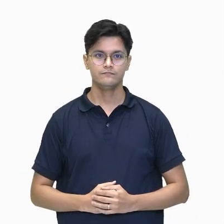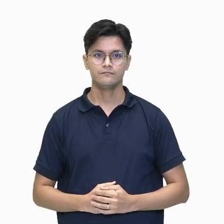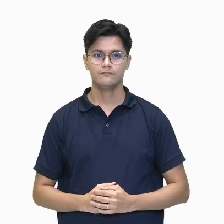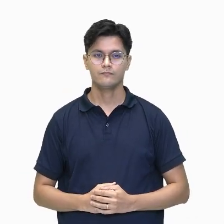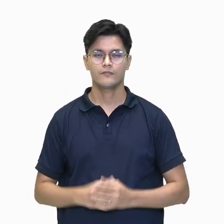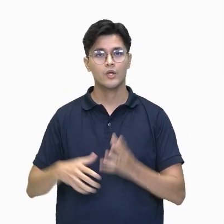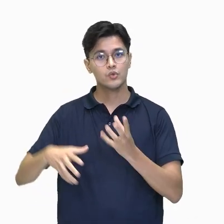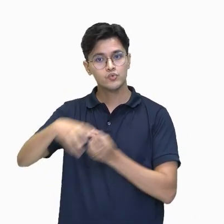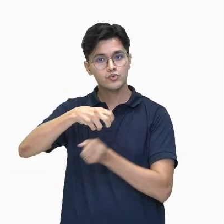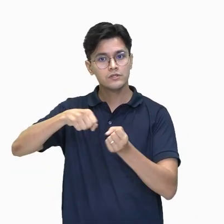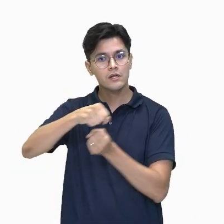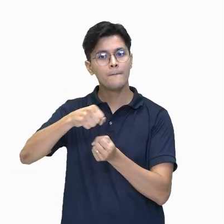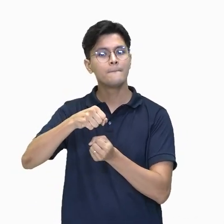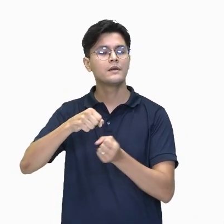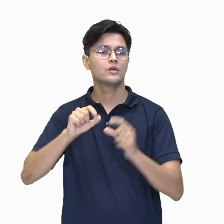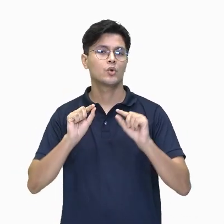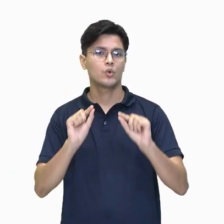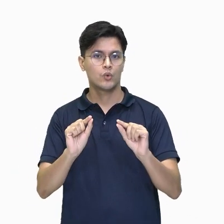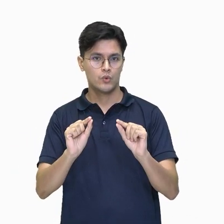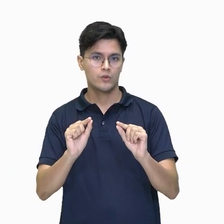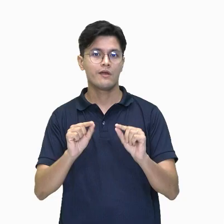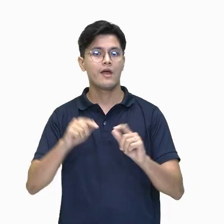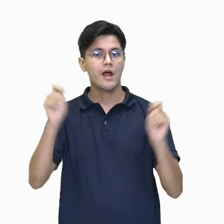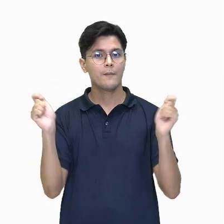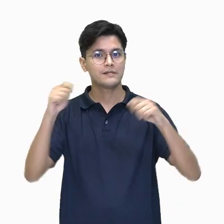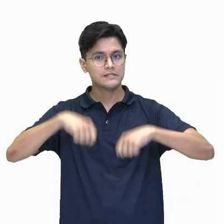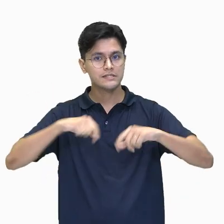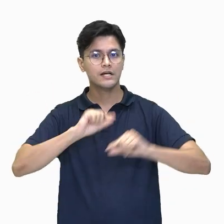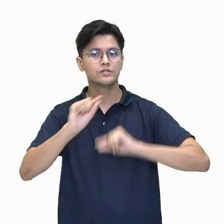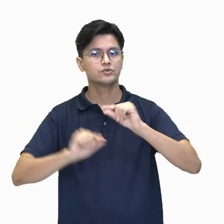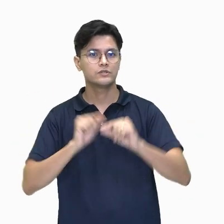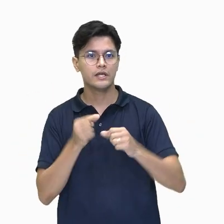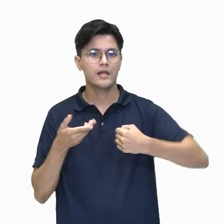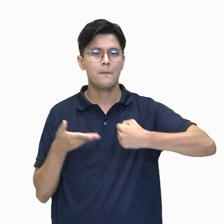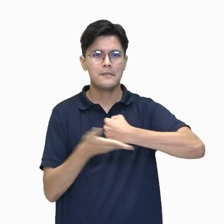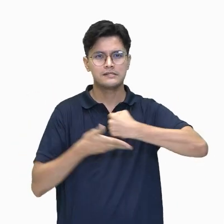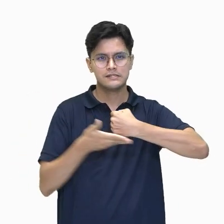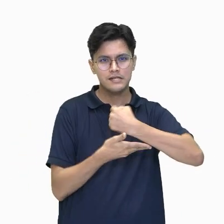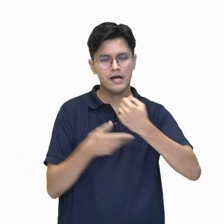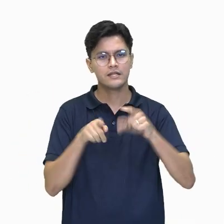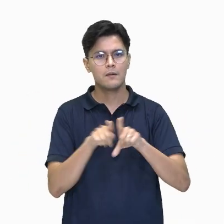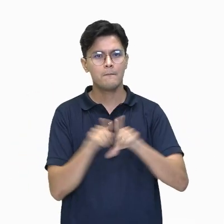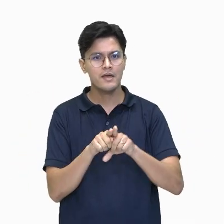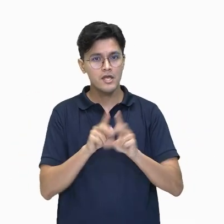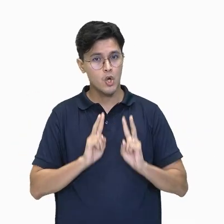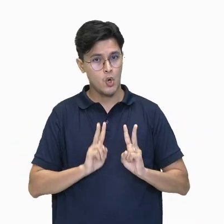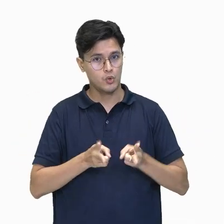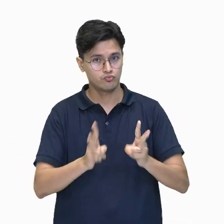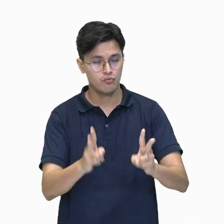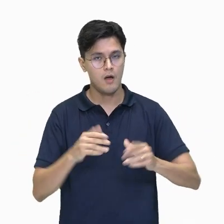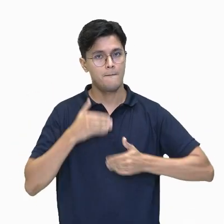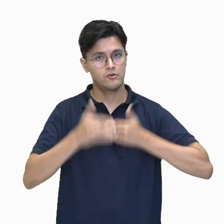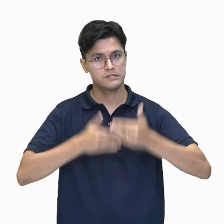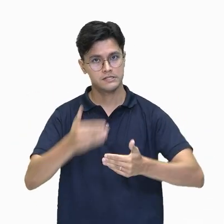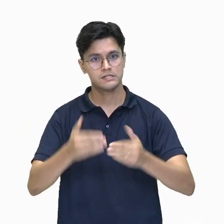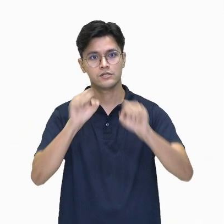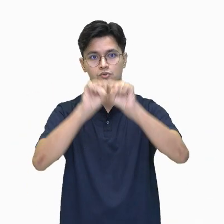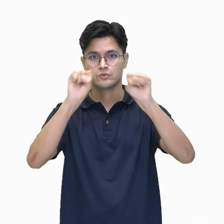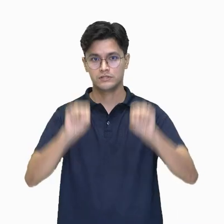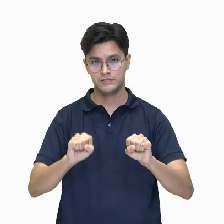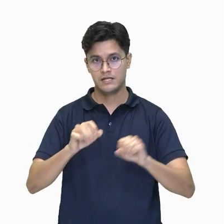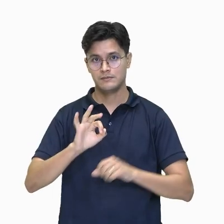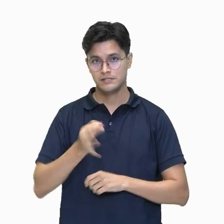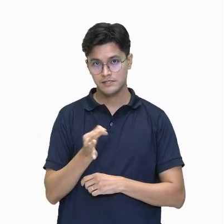sustentabilidade é a capacidade de sustentação ou conservação de um processo ou sistema, como já foi falado. O desenvolvimento que satisfaz as necessidades do